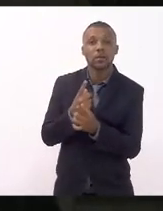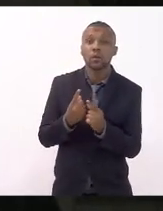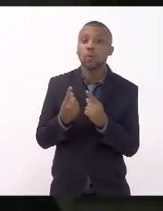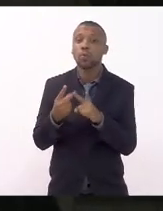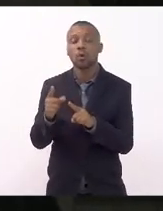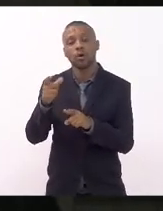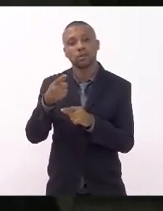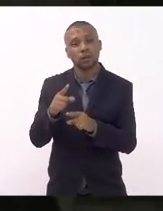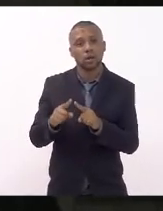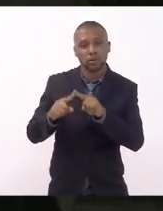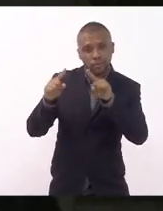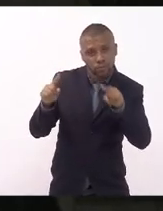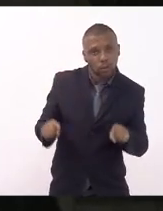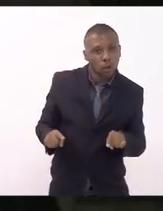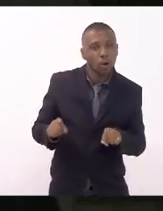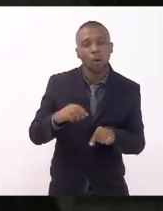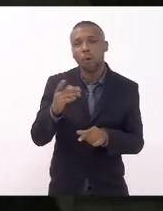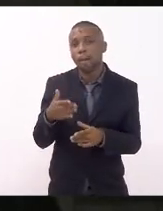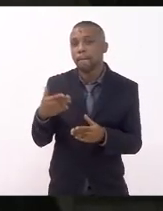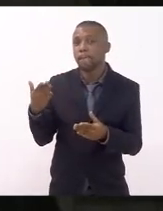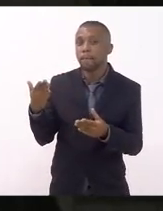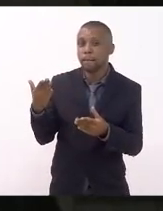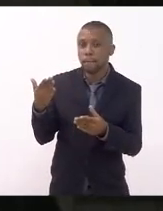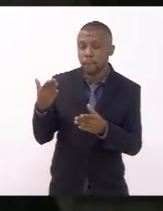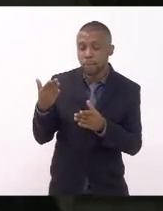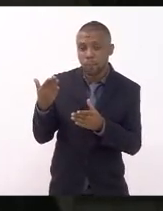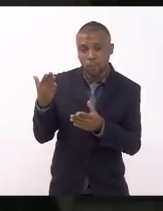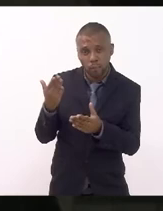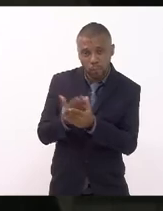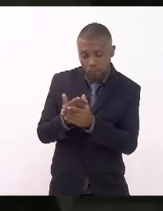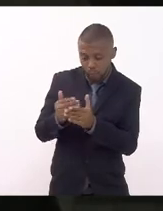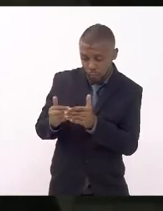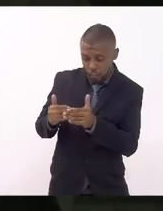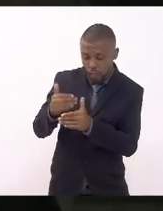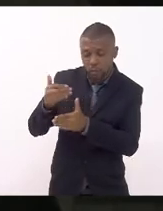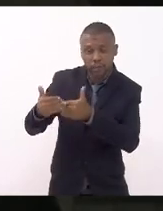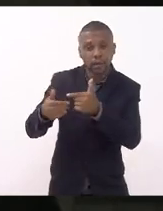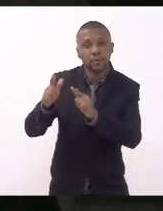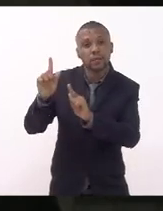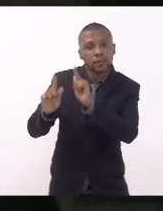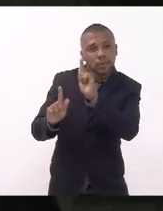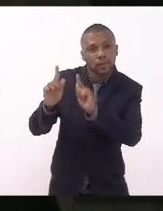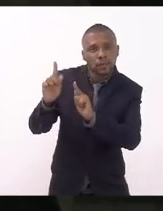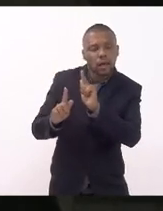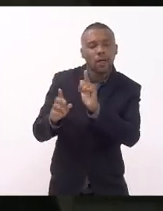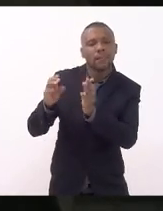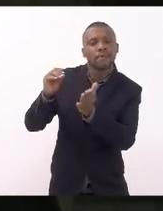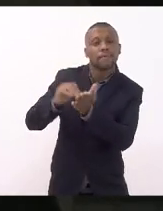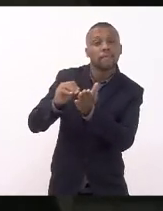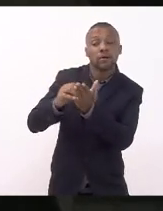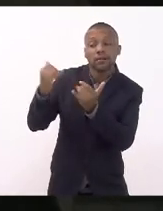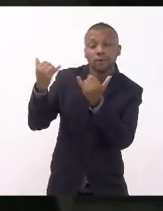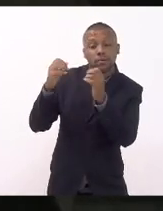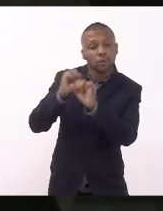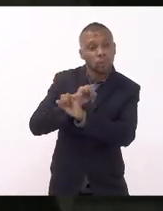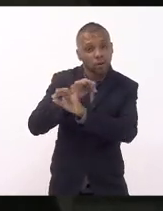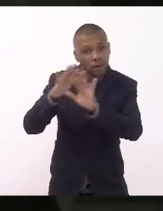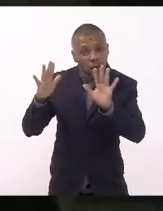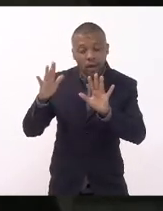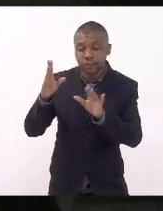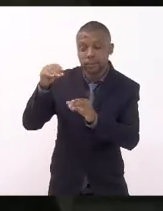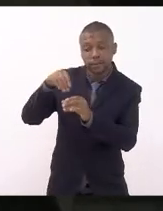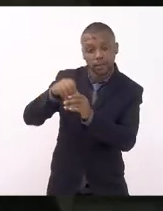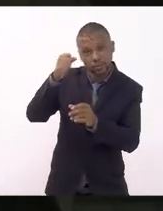seja contra processos licitatórios conturbados, controvertidos, mal esclarecidos no âmbito da prefeitura de